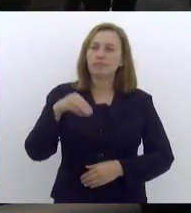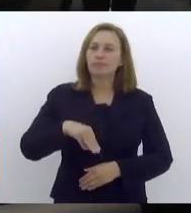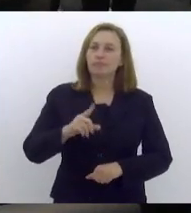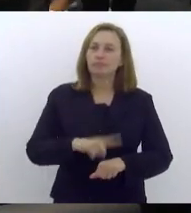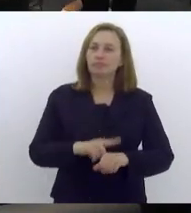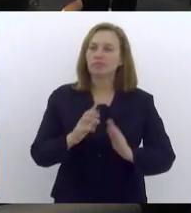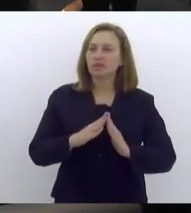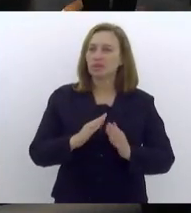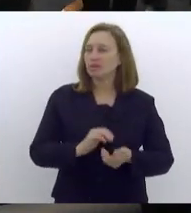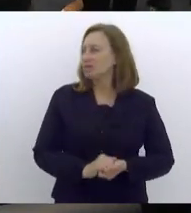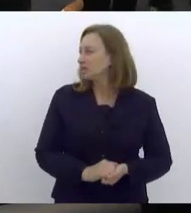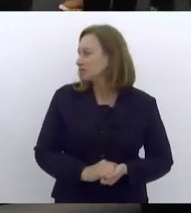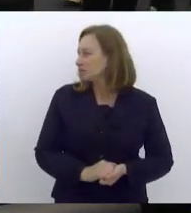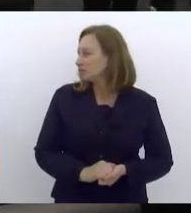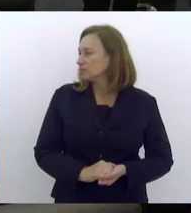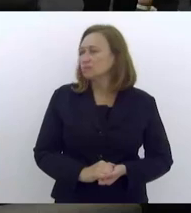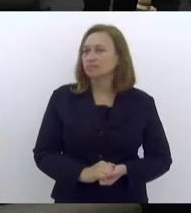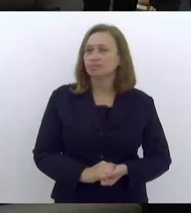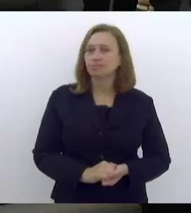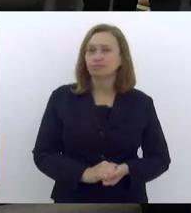minutos.